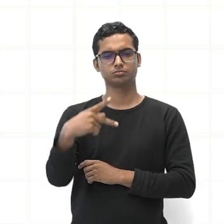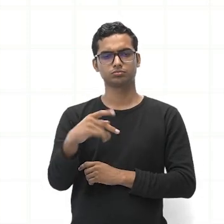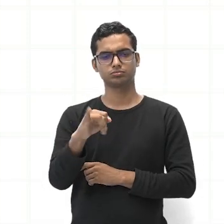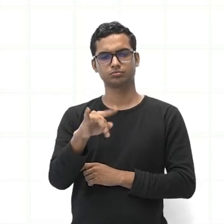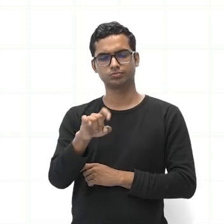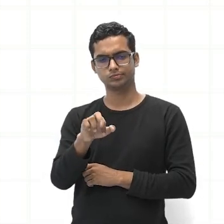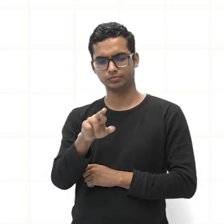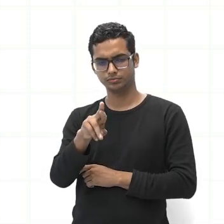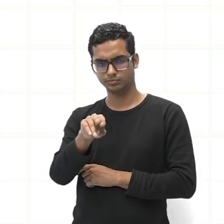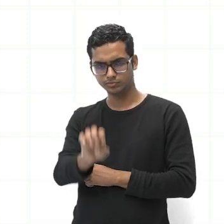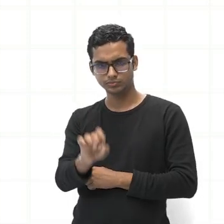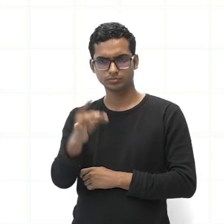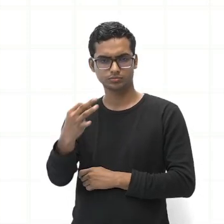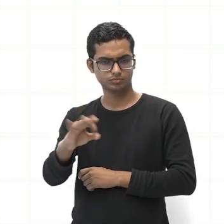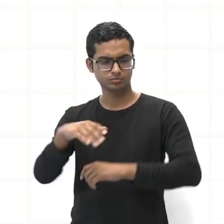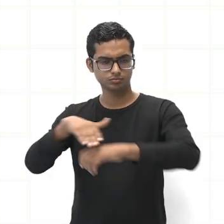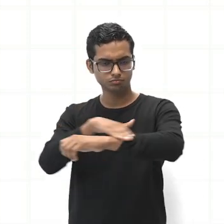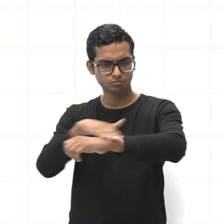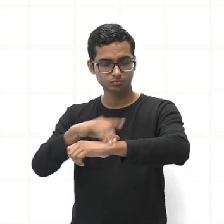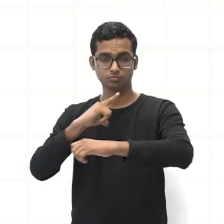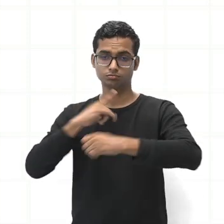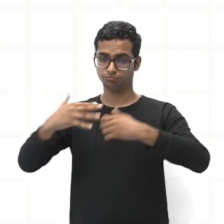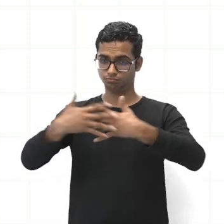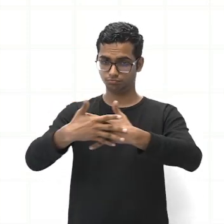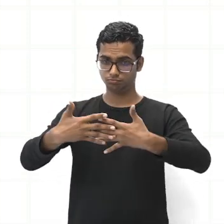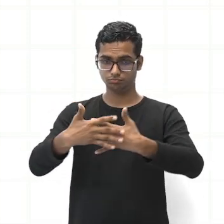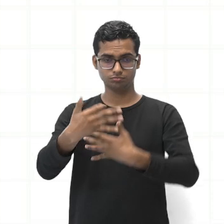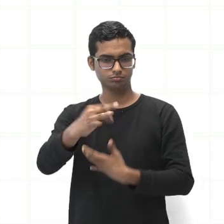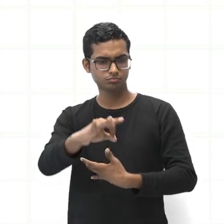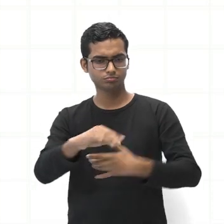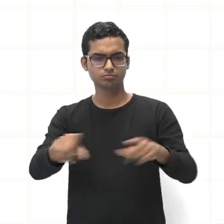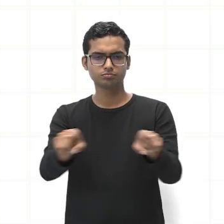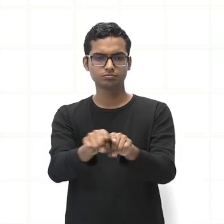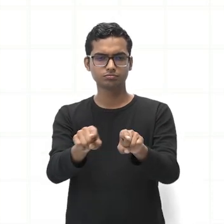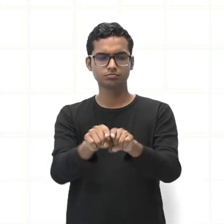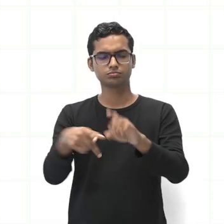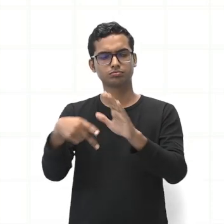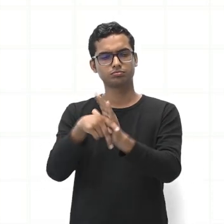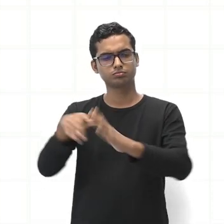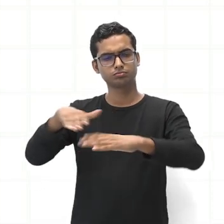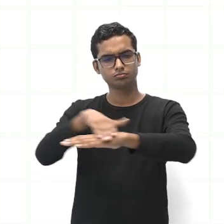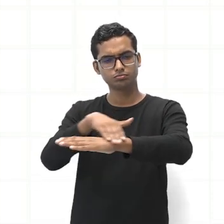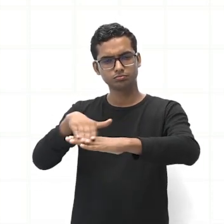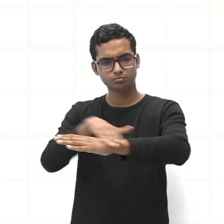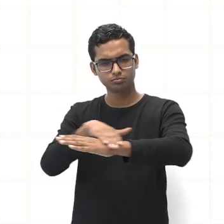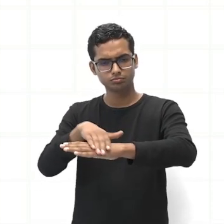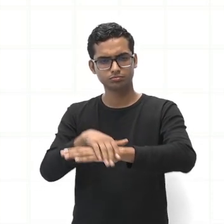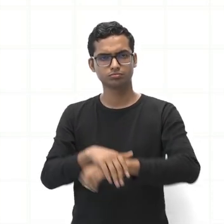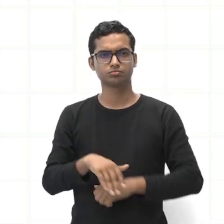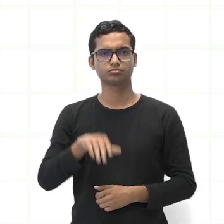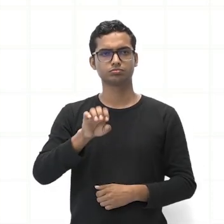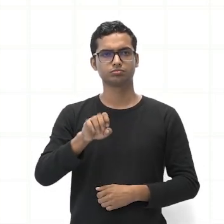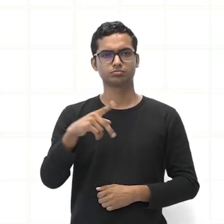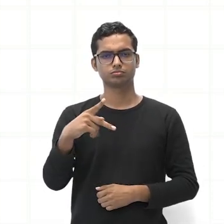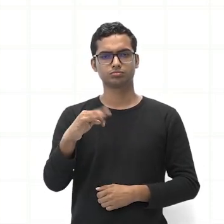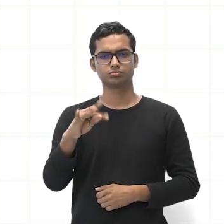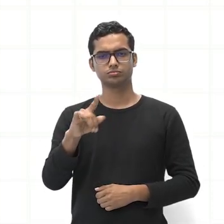é composta por tecido, certo? O tecido